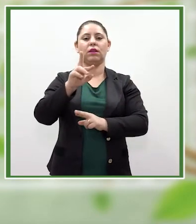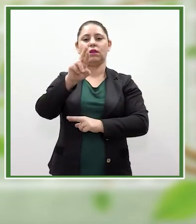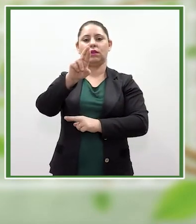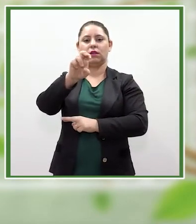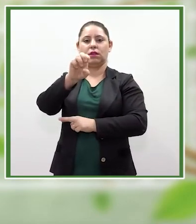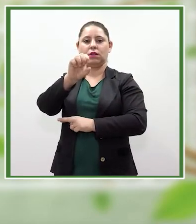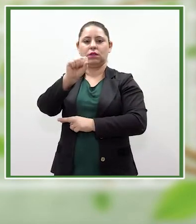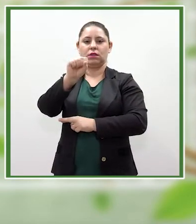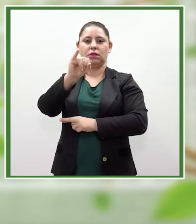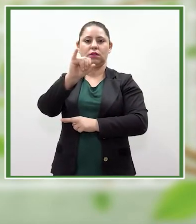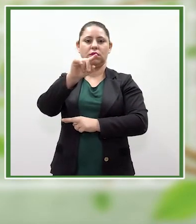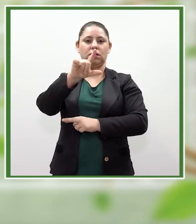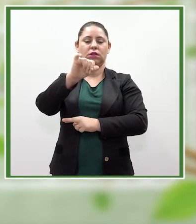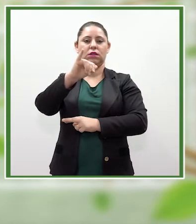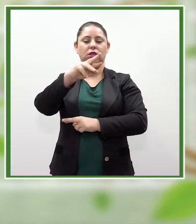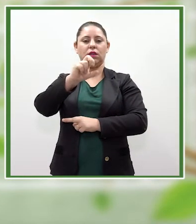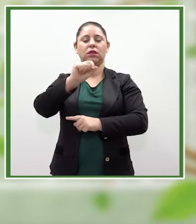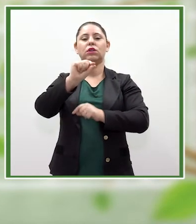sua condição